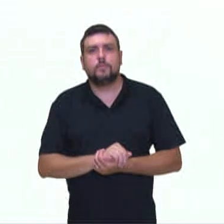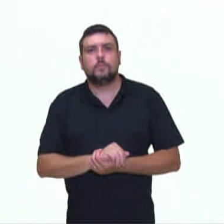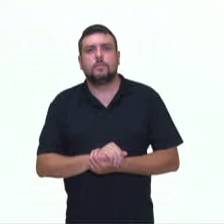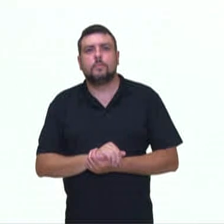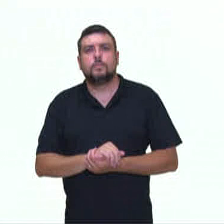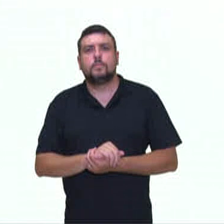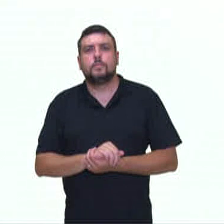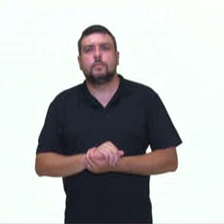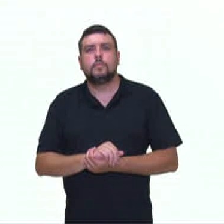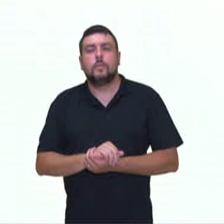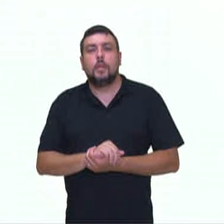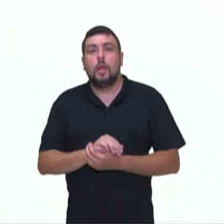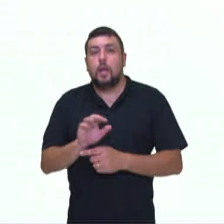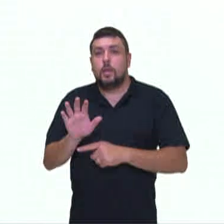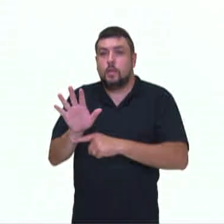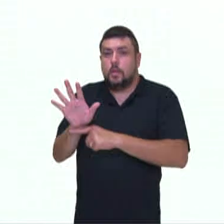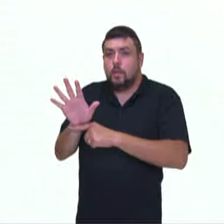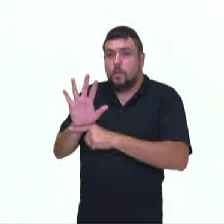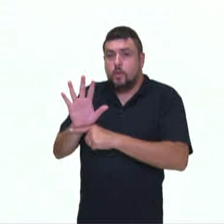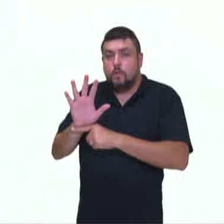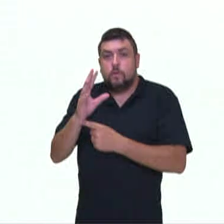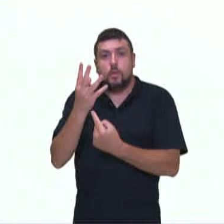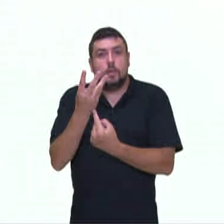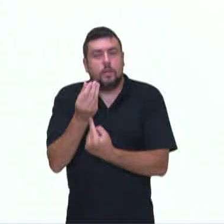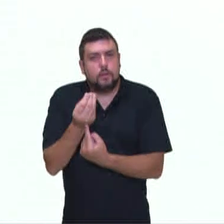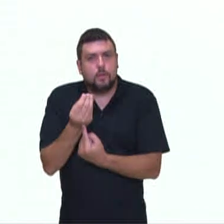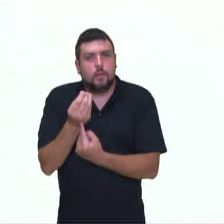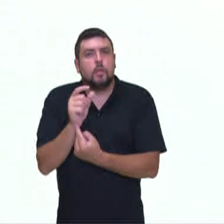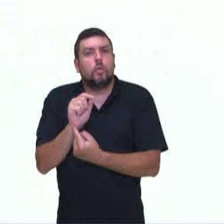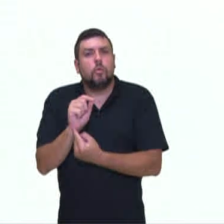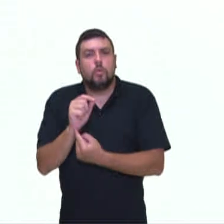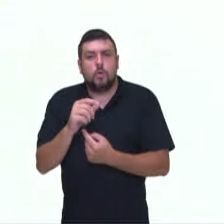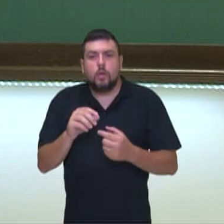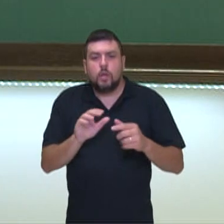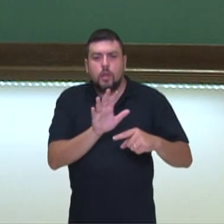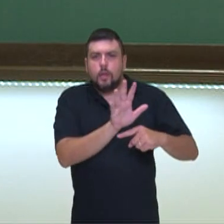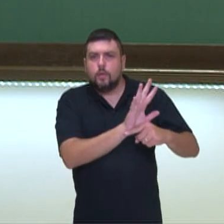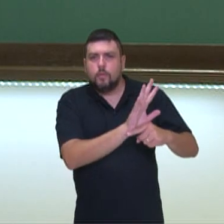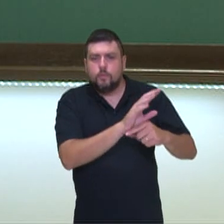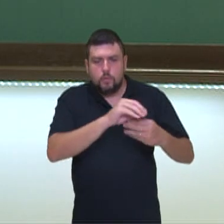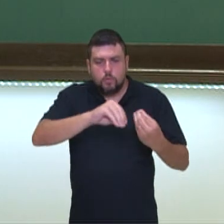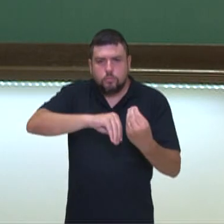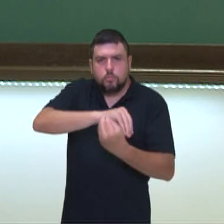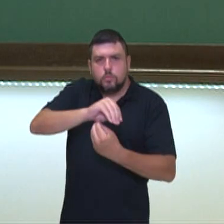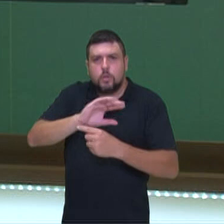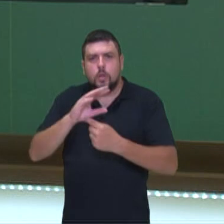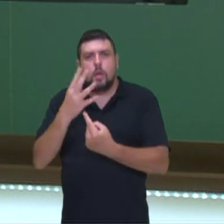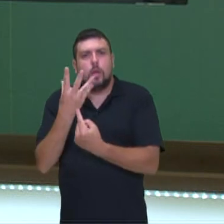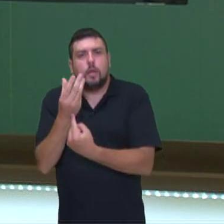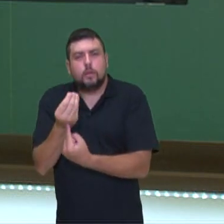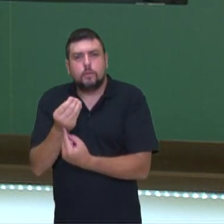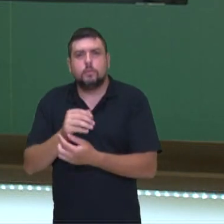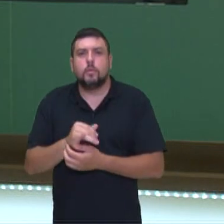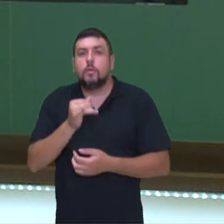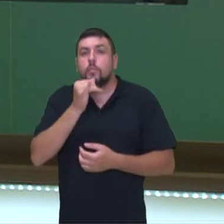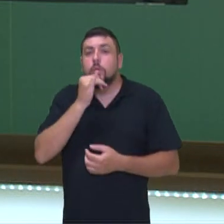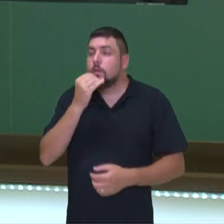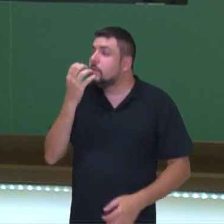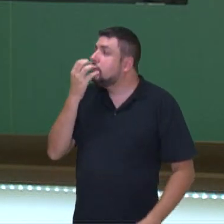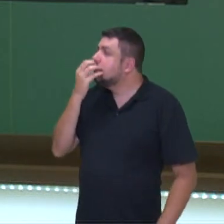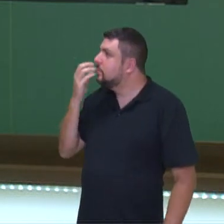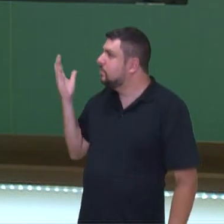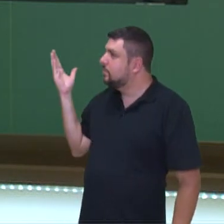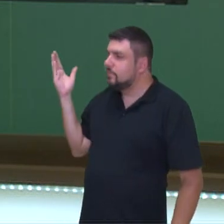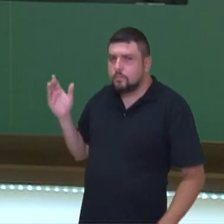vídeo arte, que é a mistura de vídeo com a arte tradicional, a escultura, como por exemplo esse cachorrinho formado